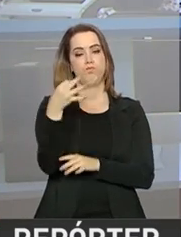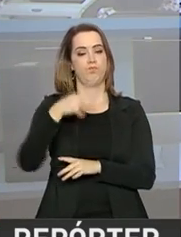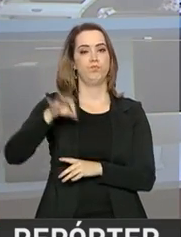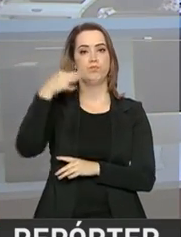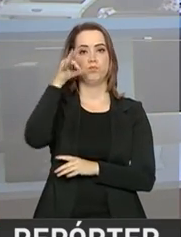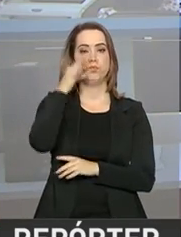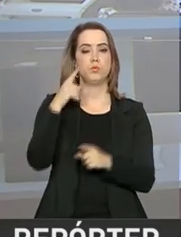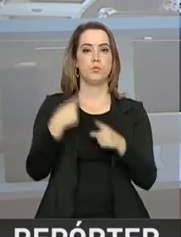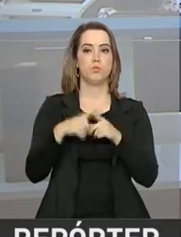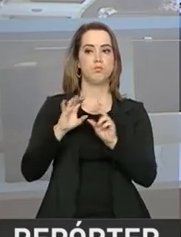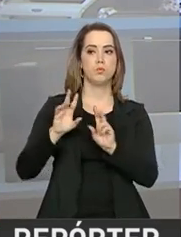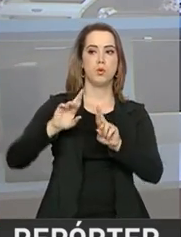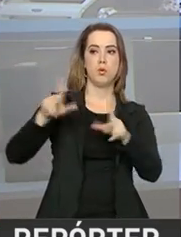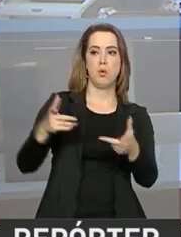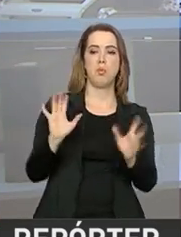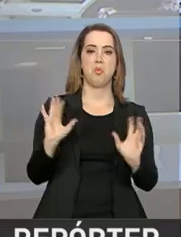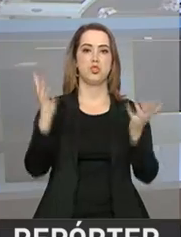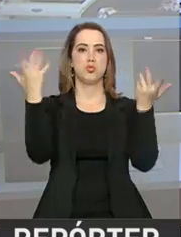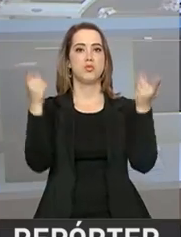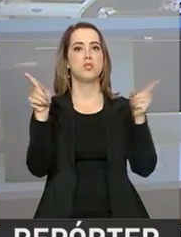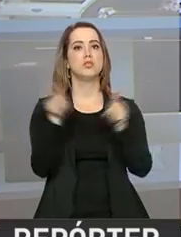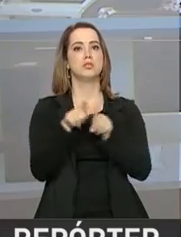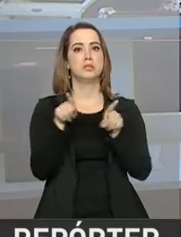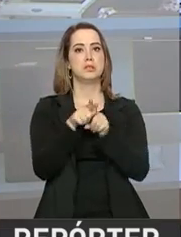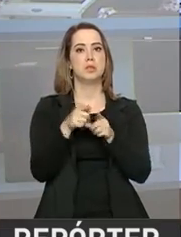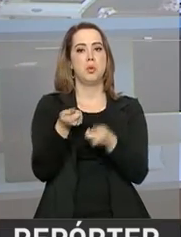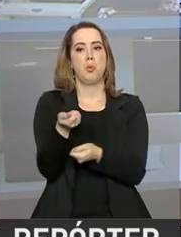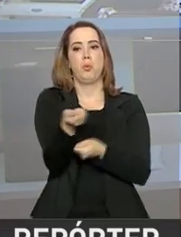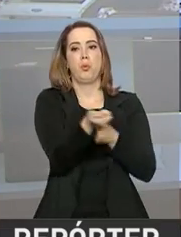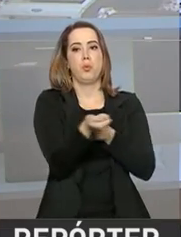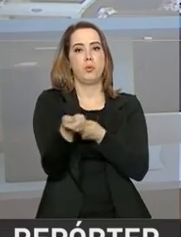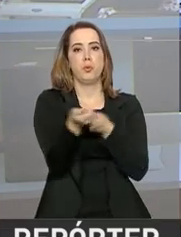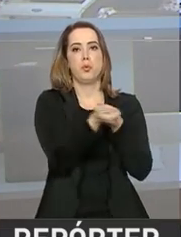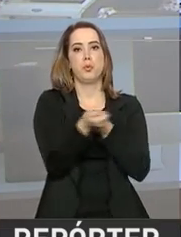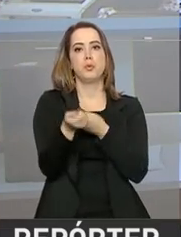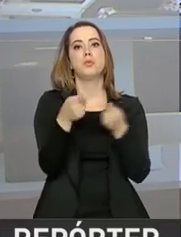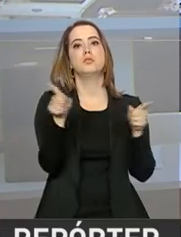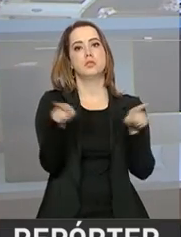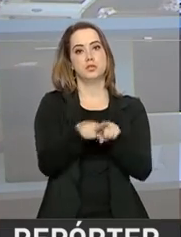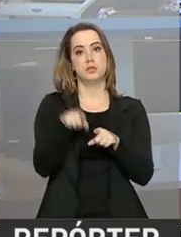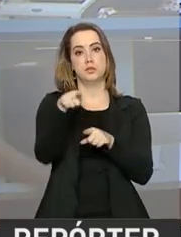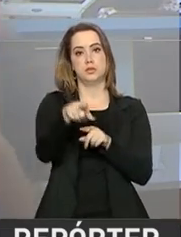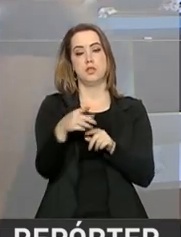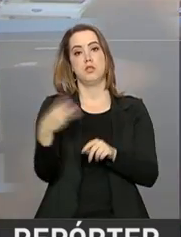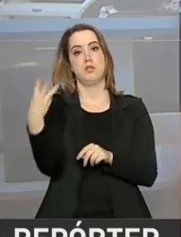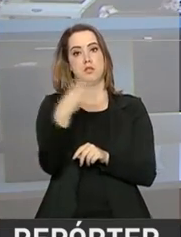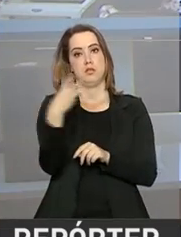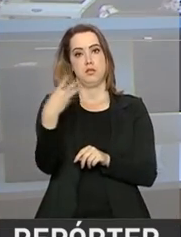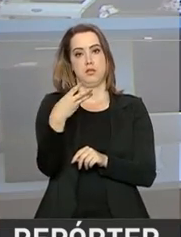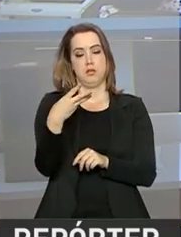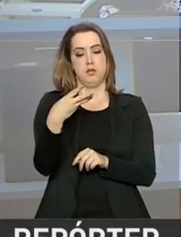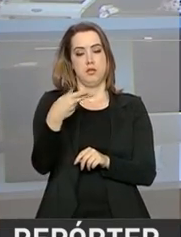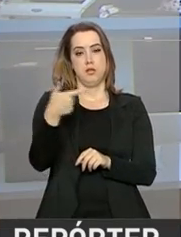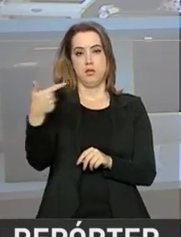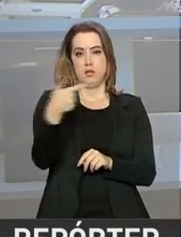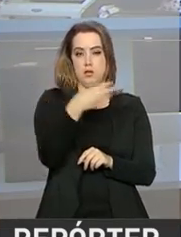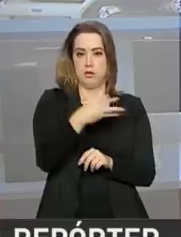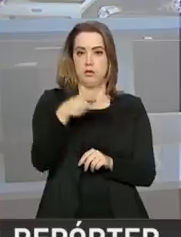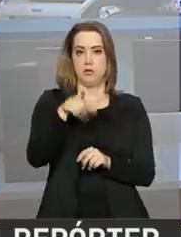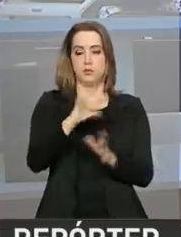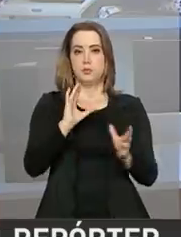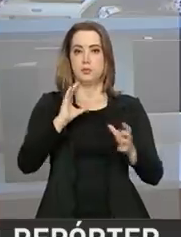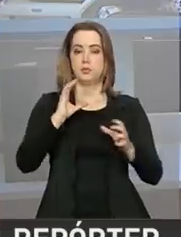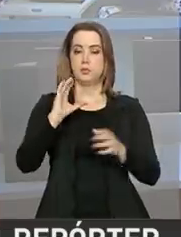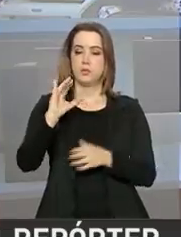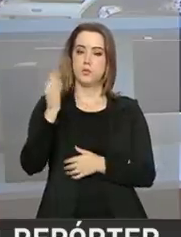uso incorreto de pesticidas Este é um dos temas que serão debatidos na 13ª Semana Nacional de